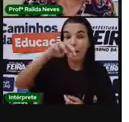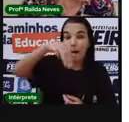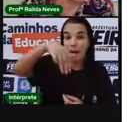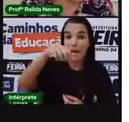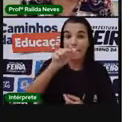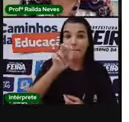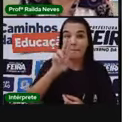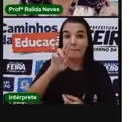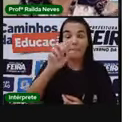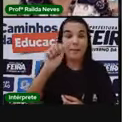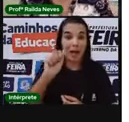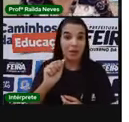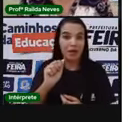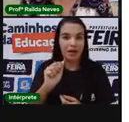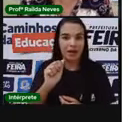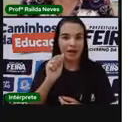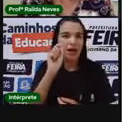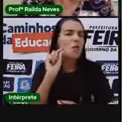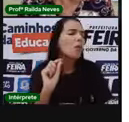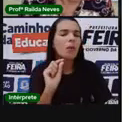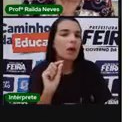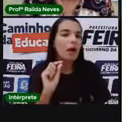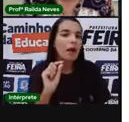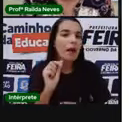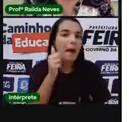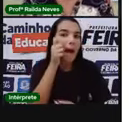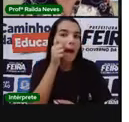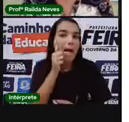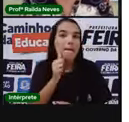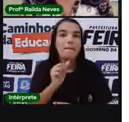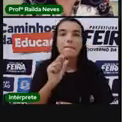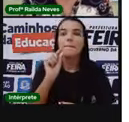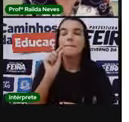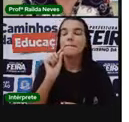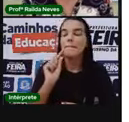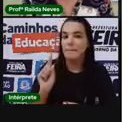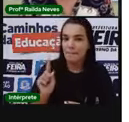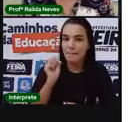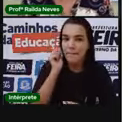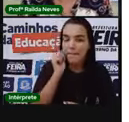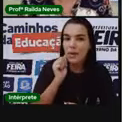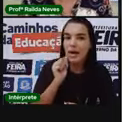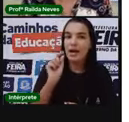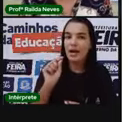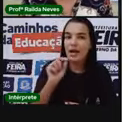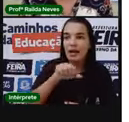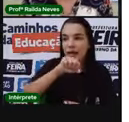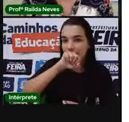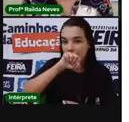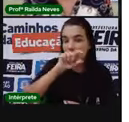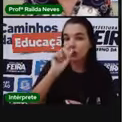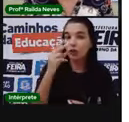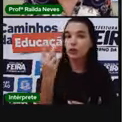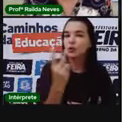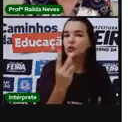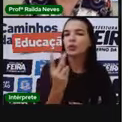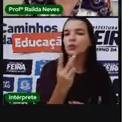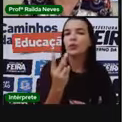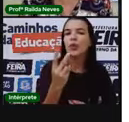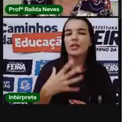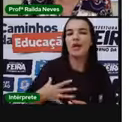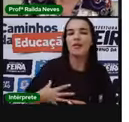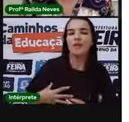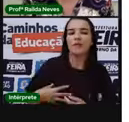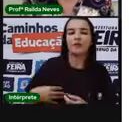é mãe de duas crianças lindas, a Rebeca e Chico. Então, saudações a você,